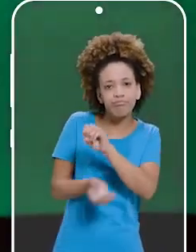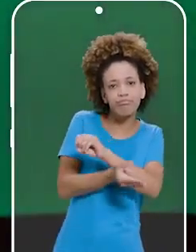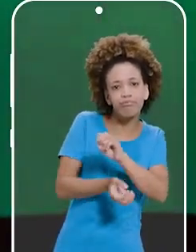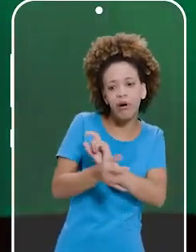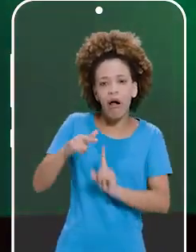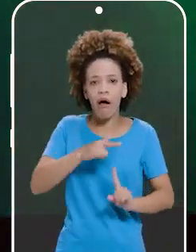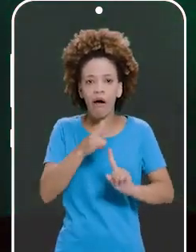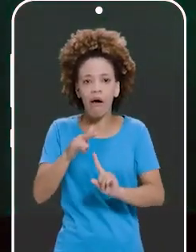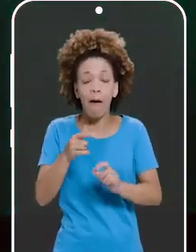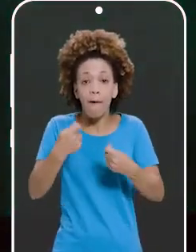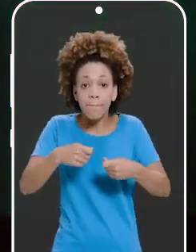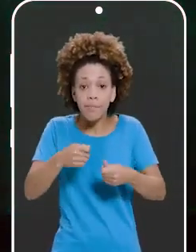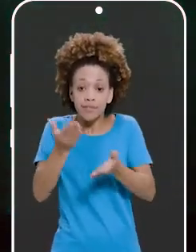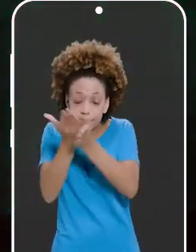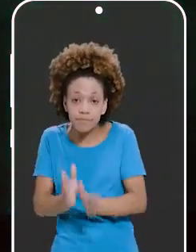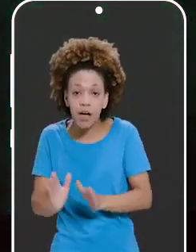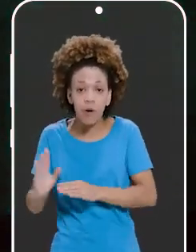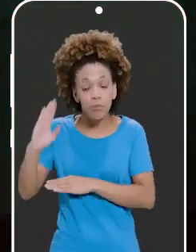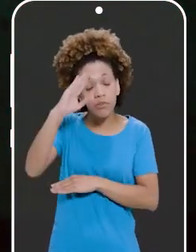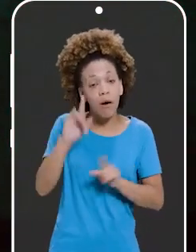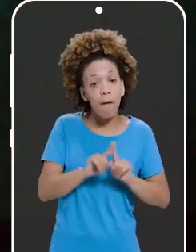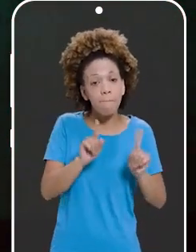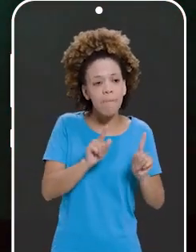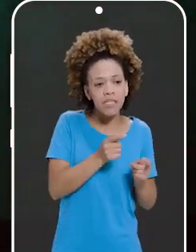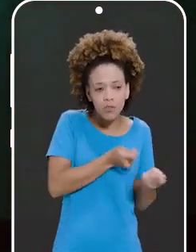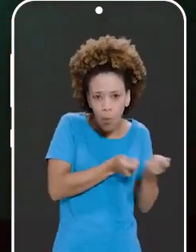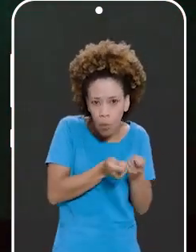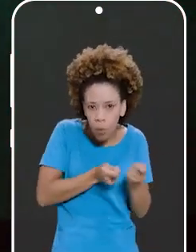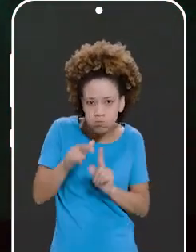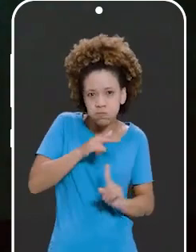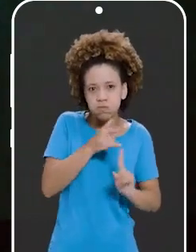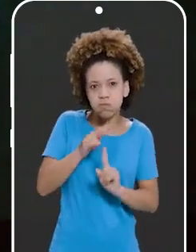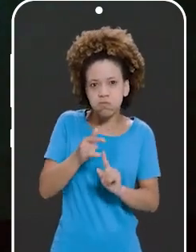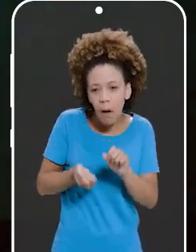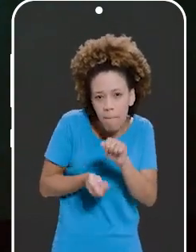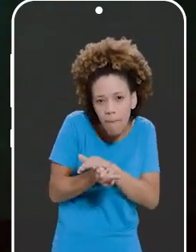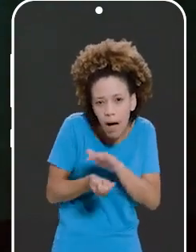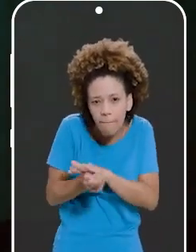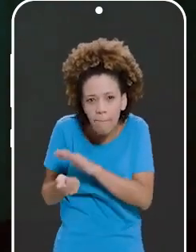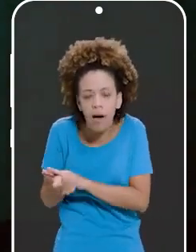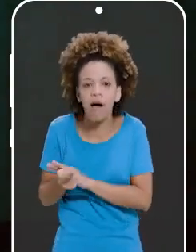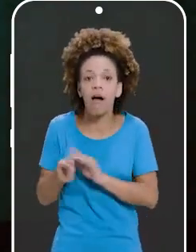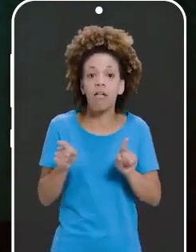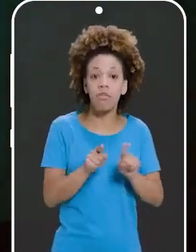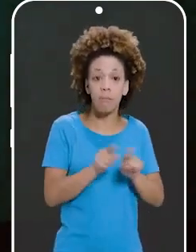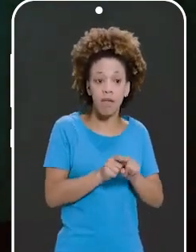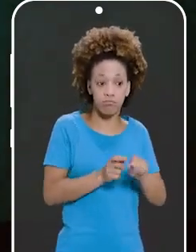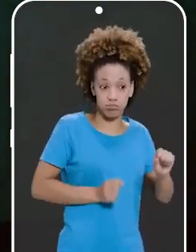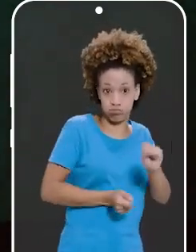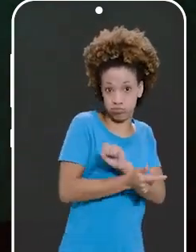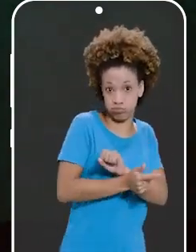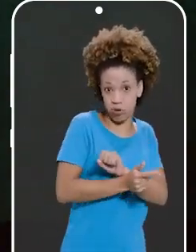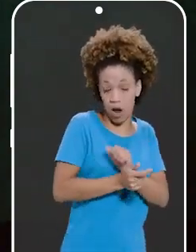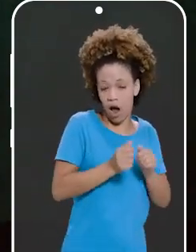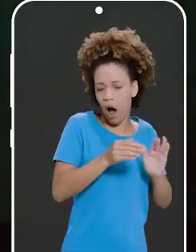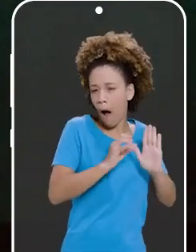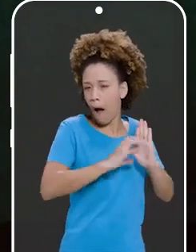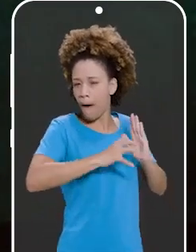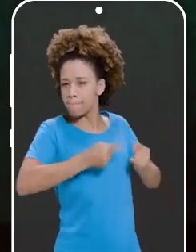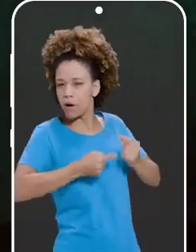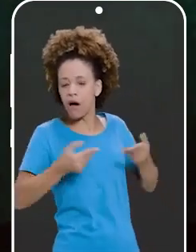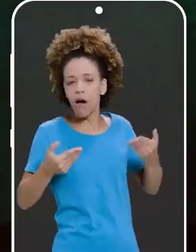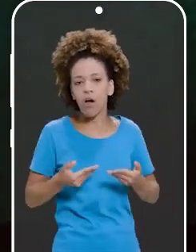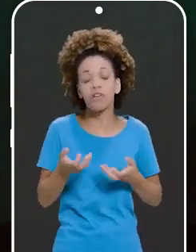corrompido. Precisamos derrotar não só Bolsonaro, mas o sistema que produziu Bolsonaro. O sistemão que comprou a política e quer